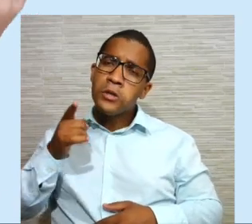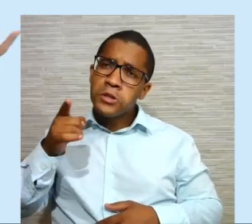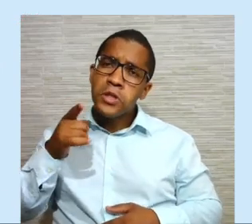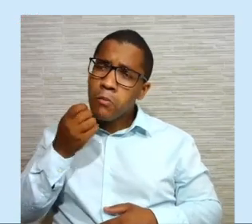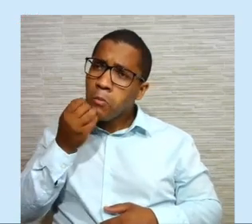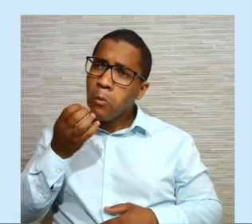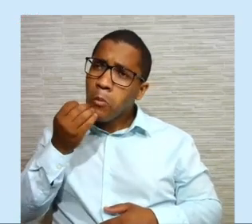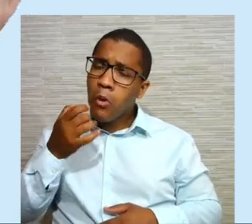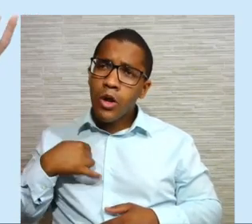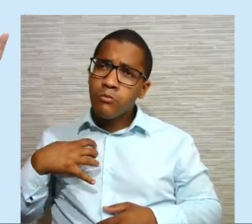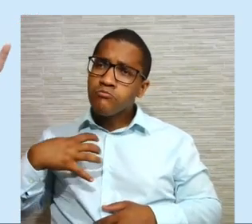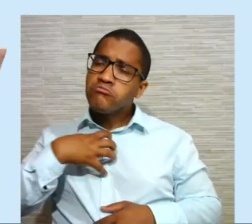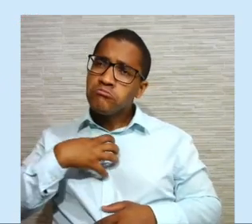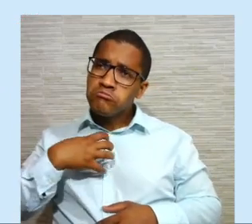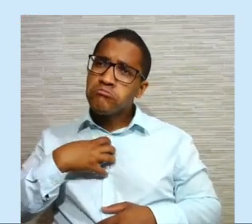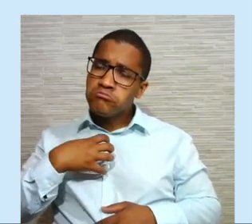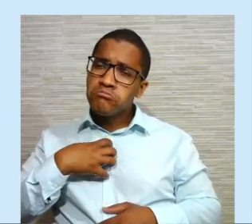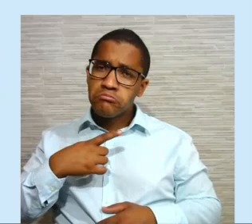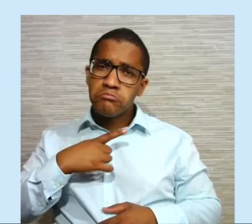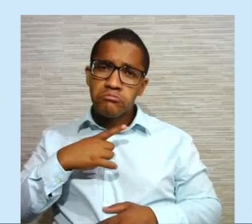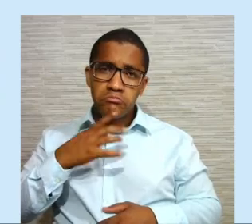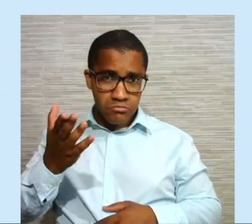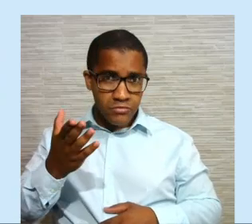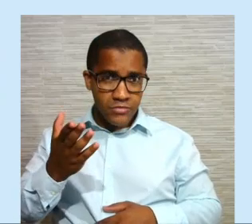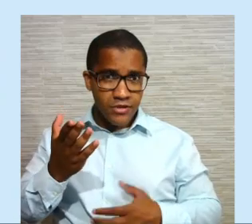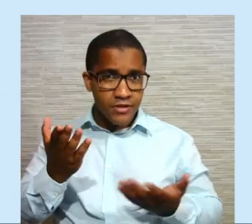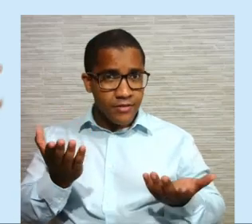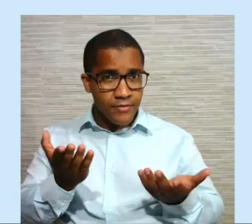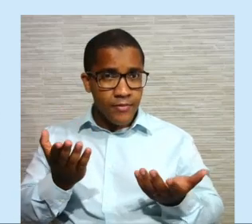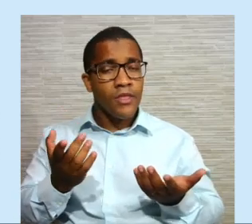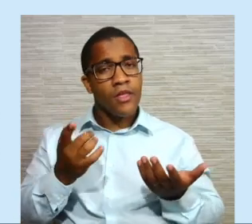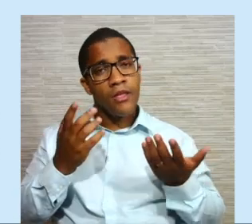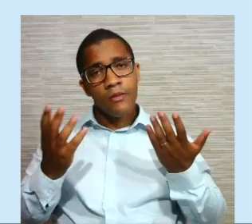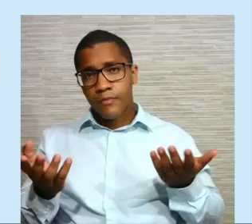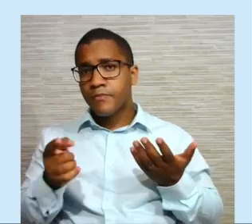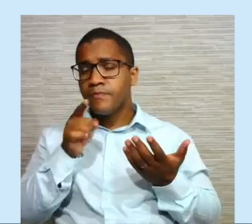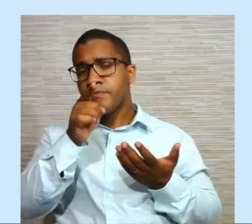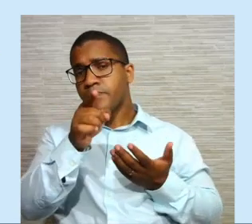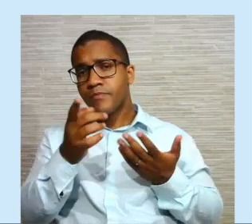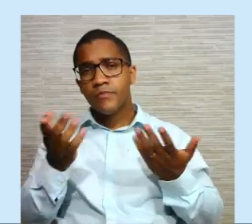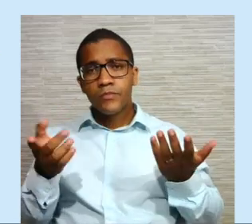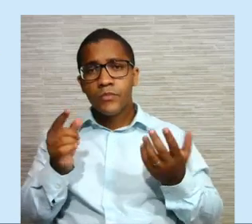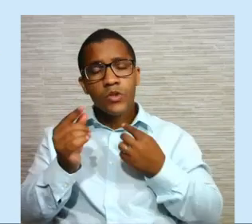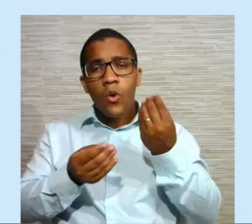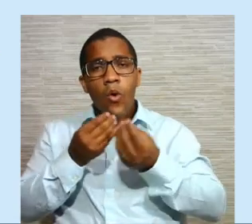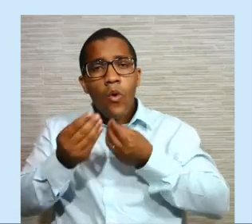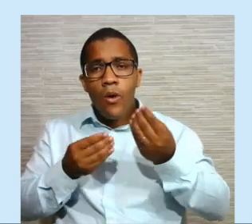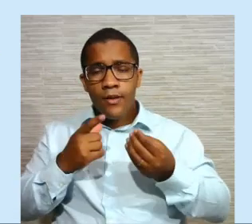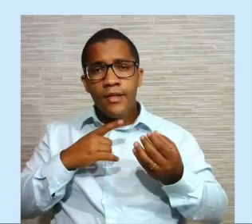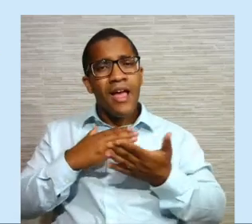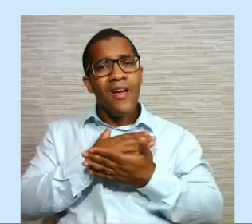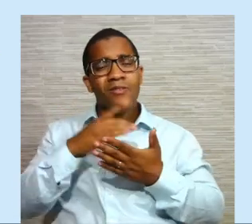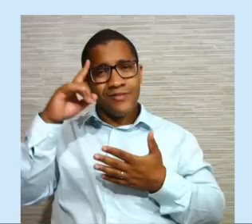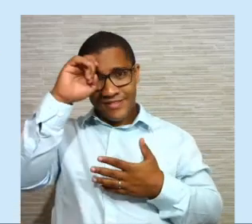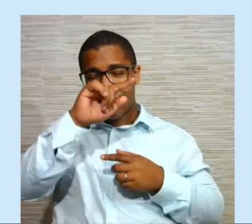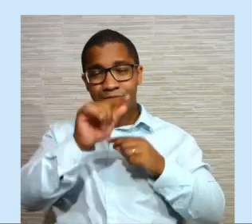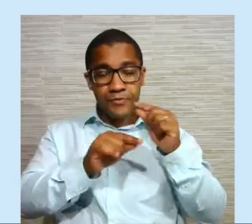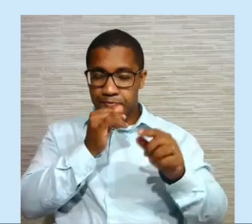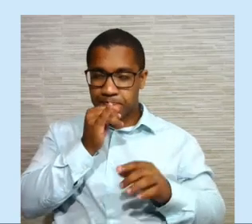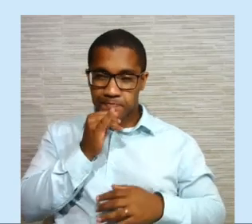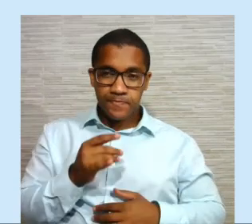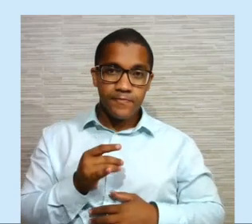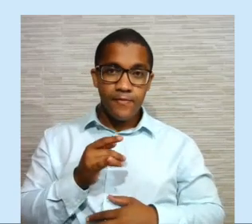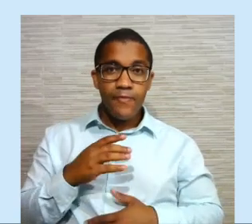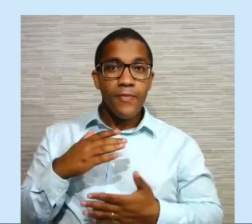ouvir aquilo que você gosta, né? O que você se identifica. Então, existe a dificuldade, né? Por exemplo, tem